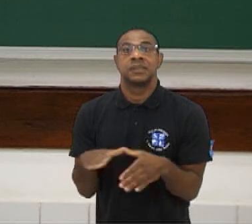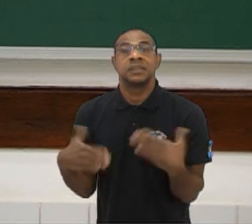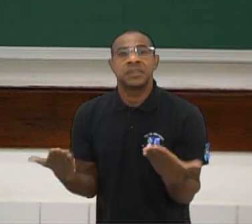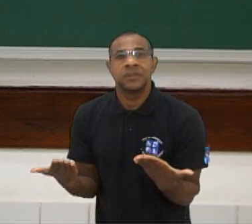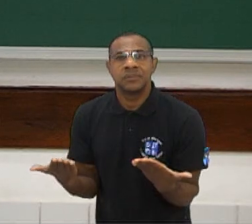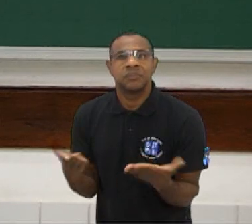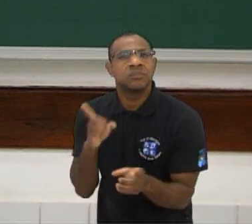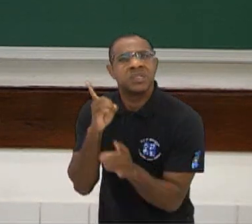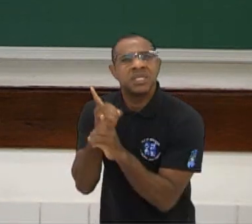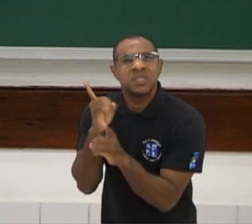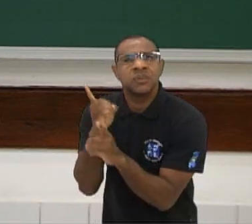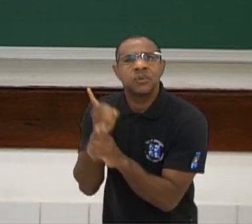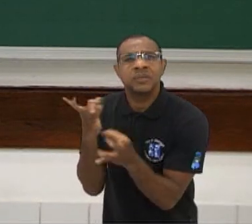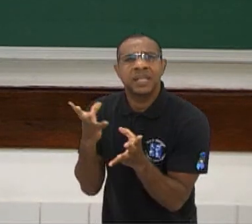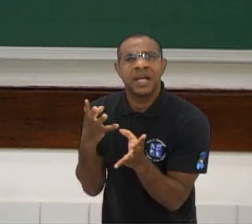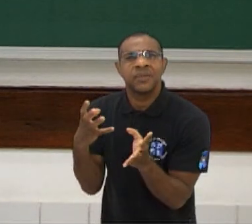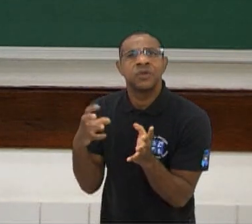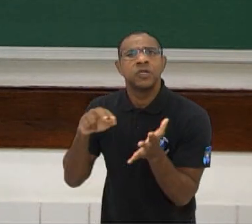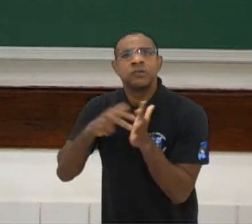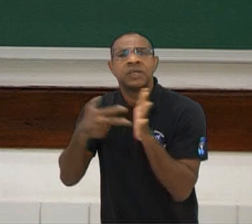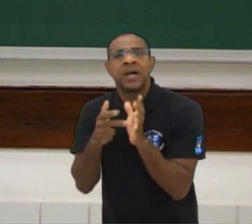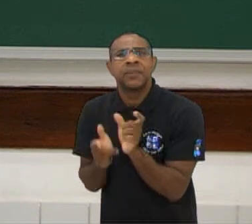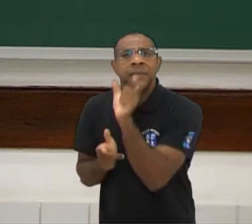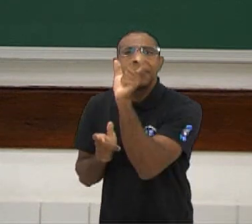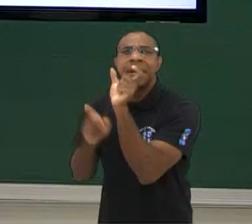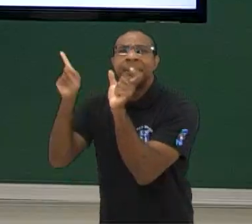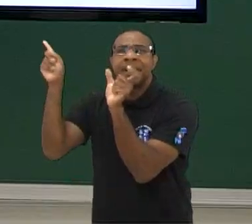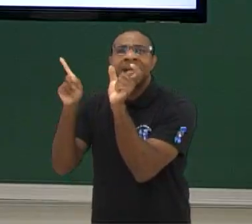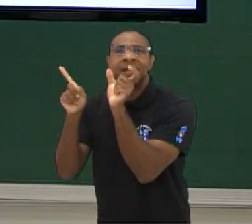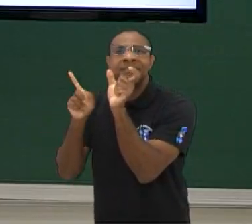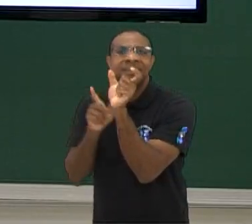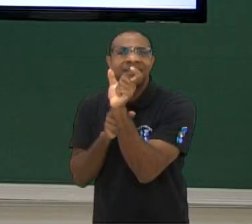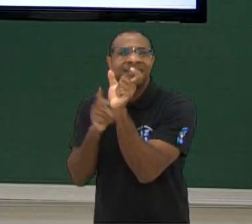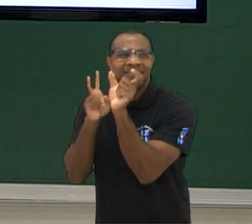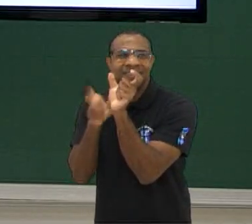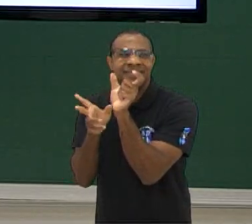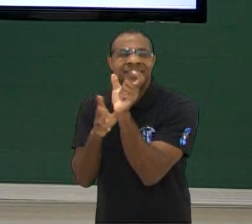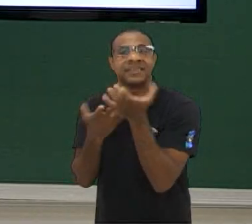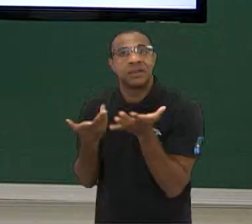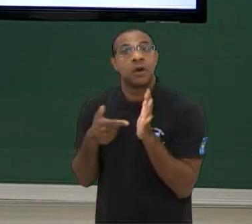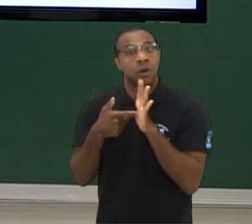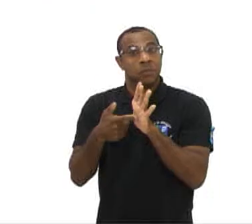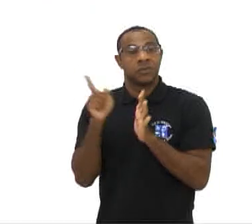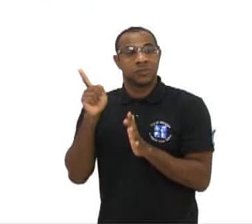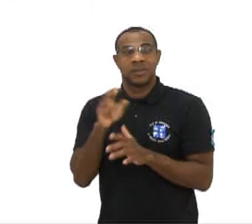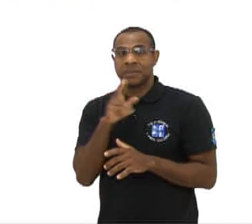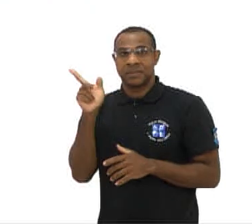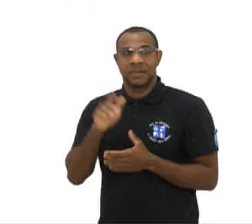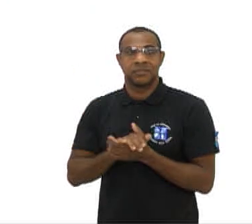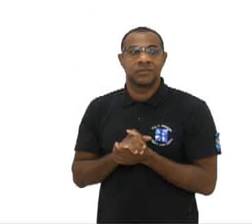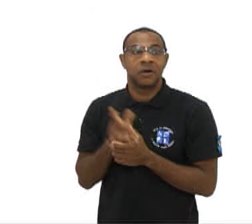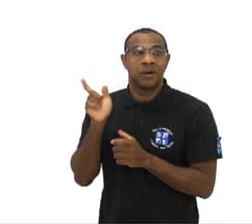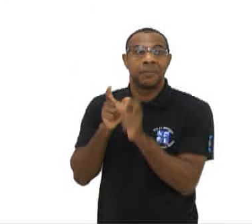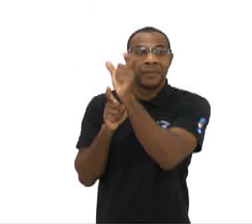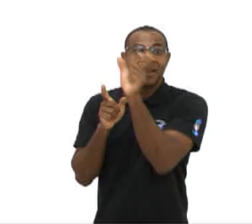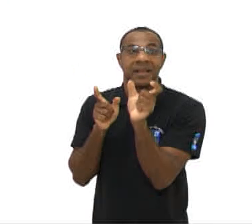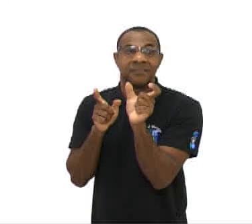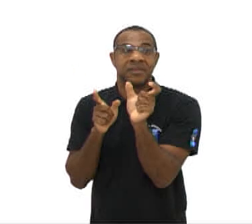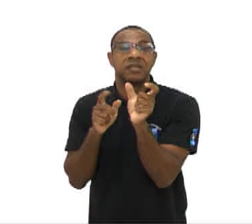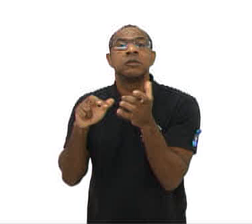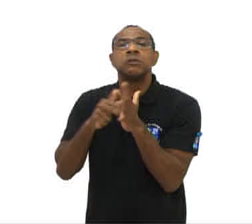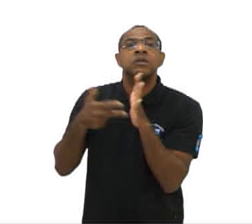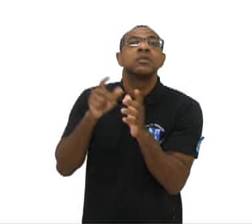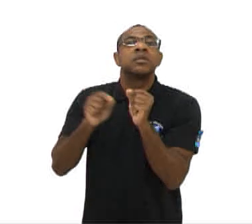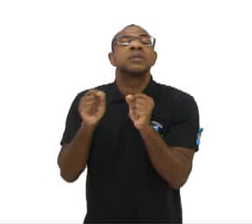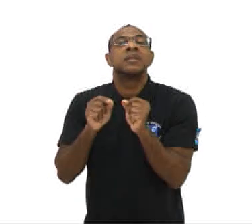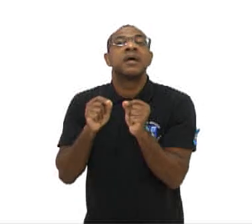Então, encontraram aí o sentido dessa palavra leviandade? Trouxe para vocês a seguinte coisa. Leviandade